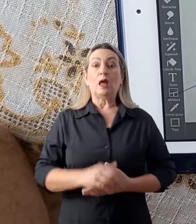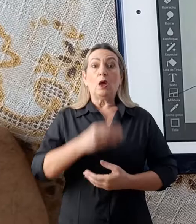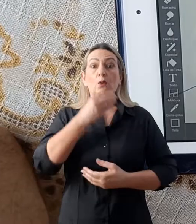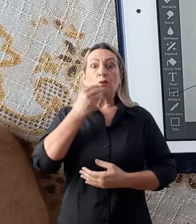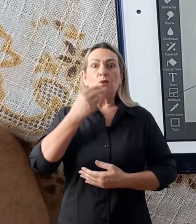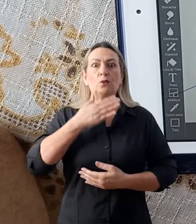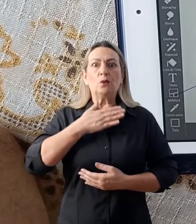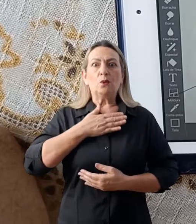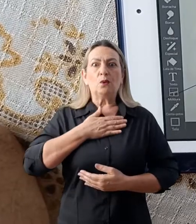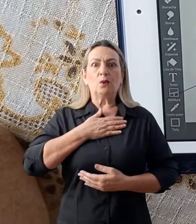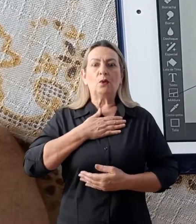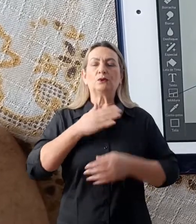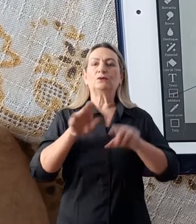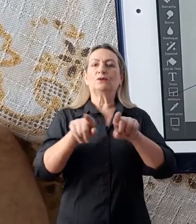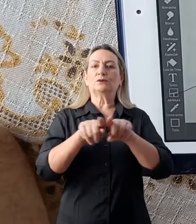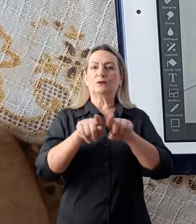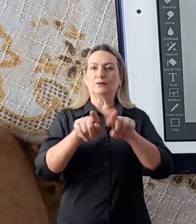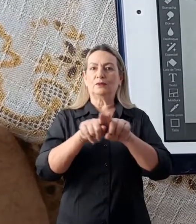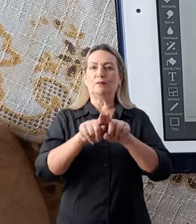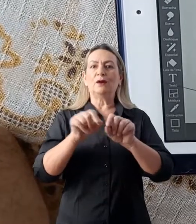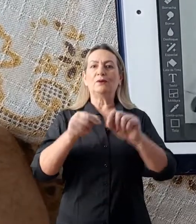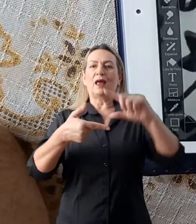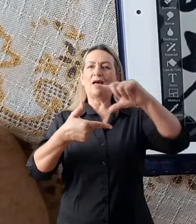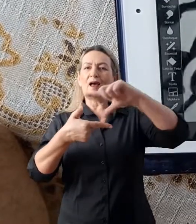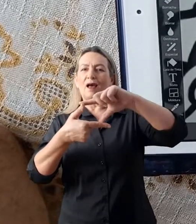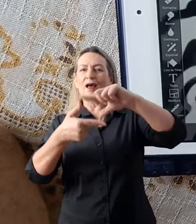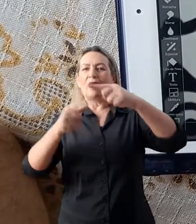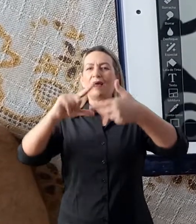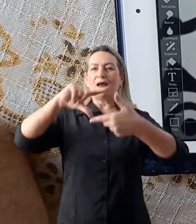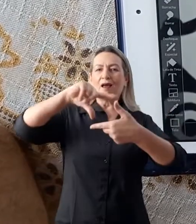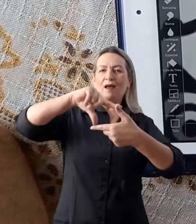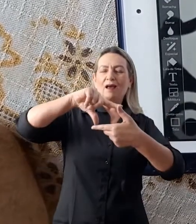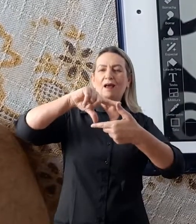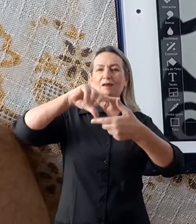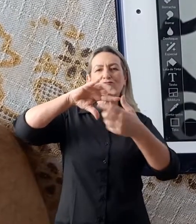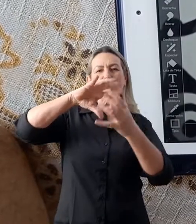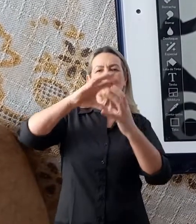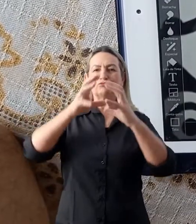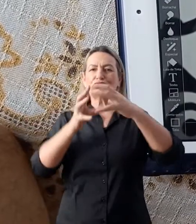E eu também gosto de trabalhar muito com formas geométricas